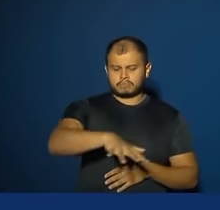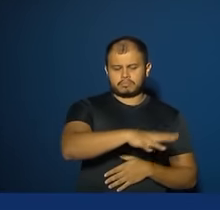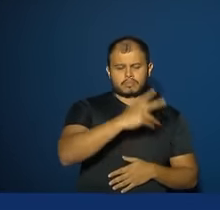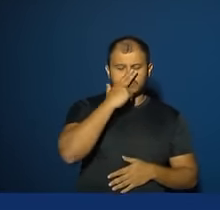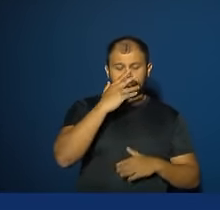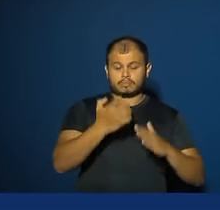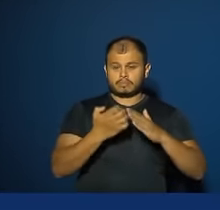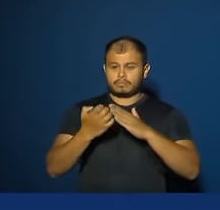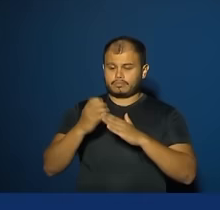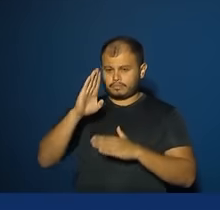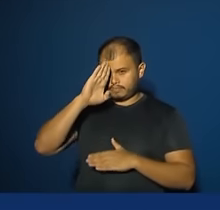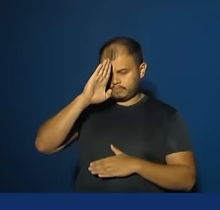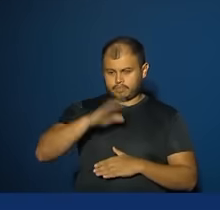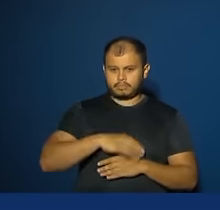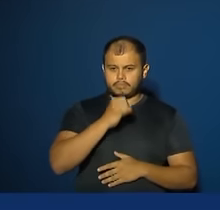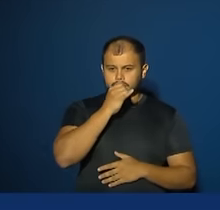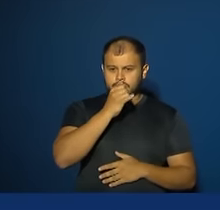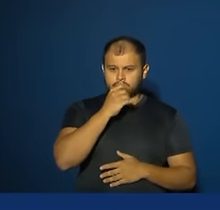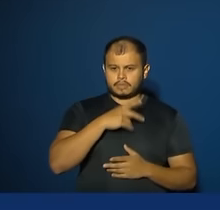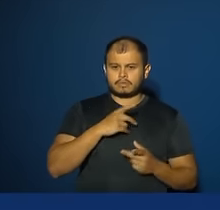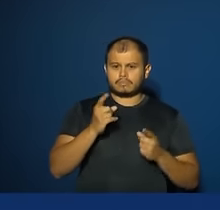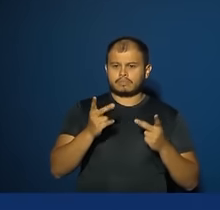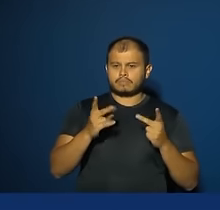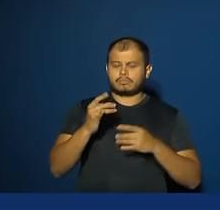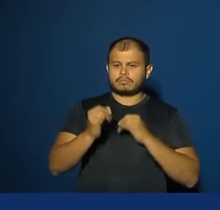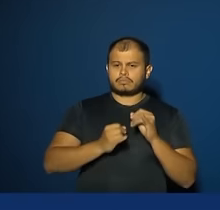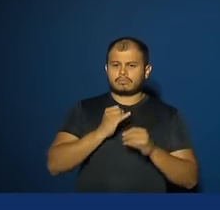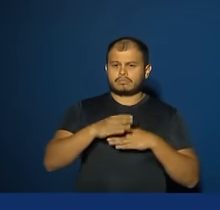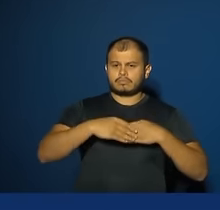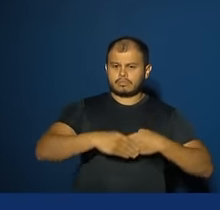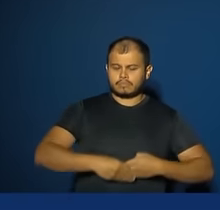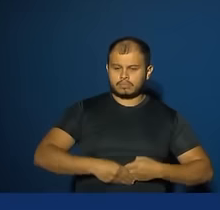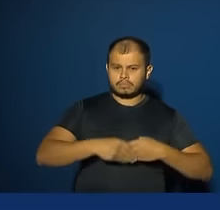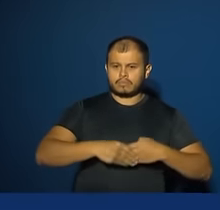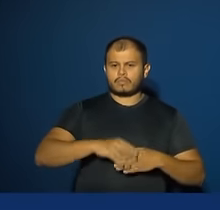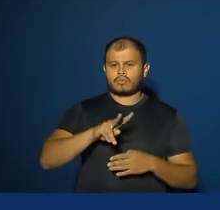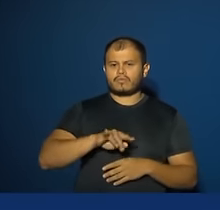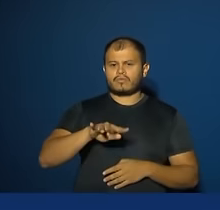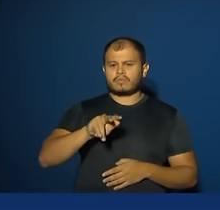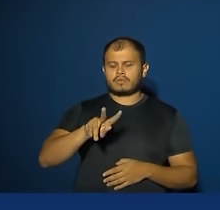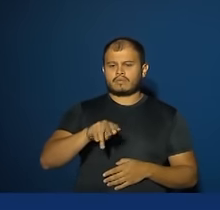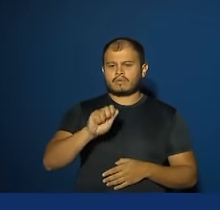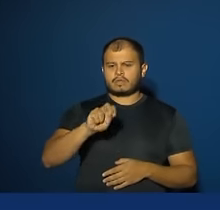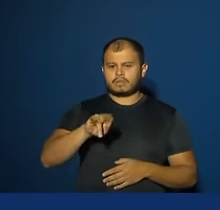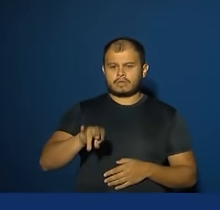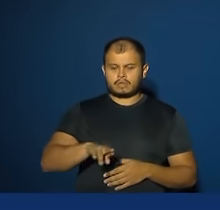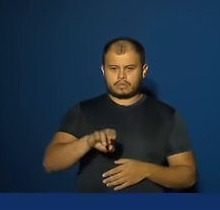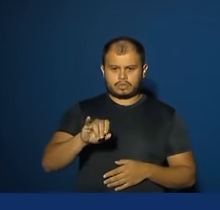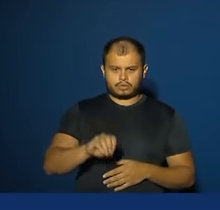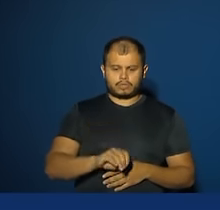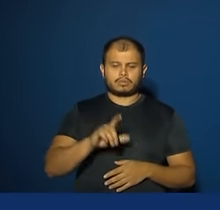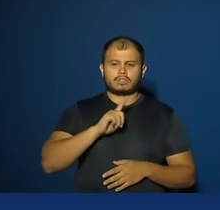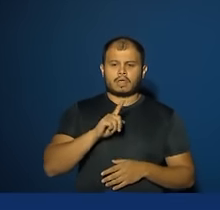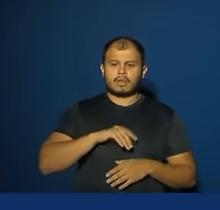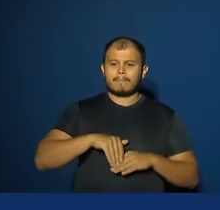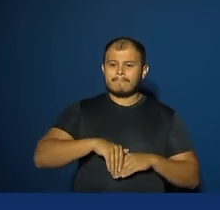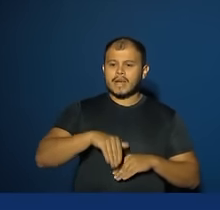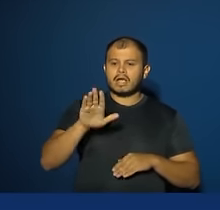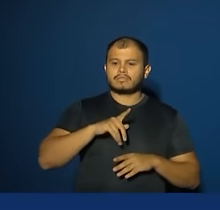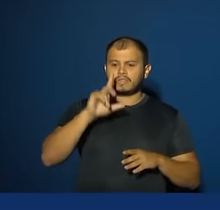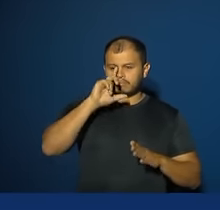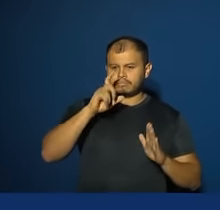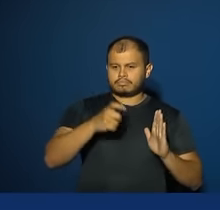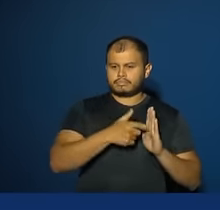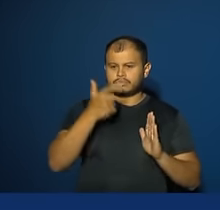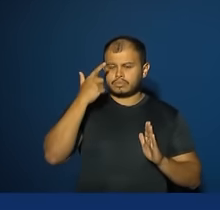né? Então, você pega e-commerce, por exemplo, você pega um Mercado Livre ou uma Via Varejo, por exemplo. Quer dizer, qual a empresa que está mais preparada para lidar com a inteligência